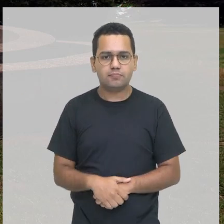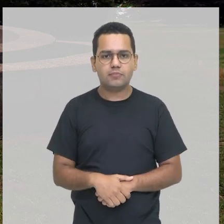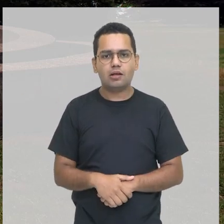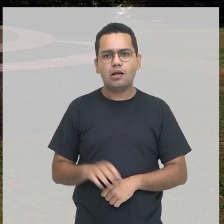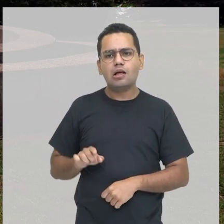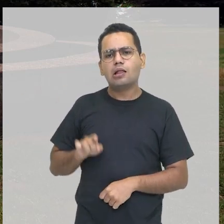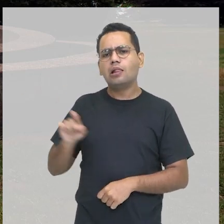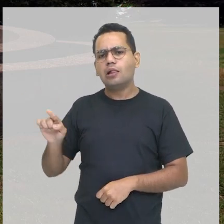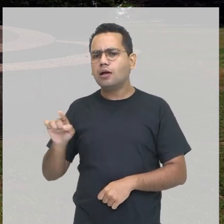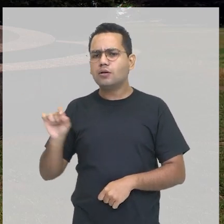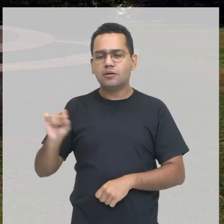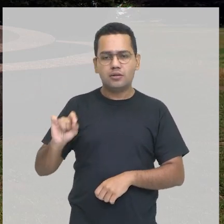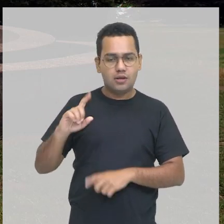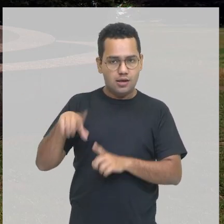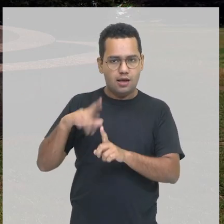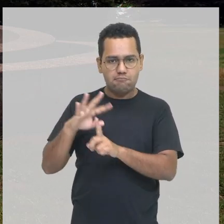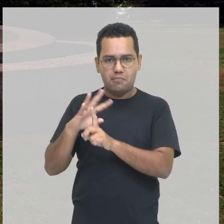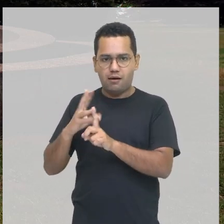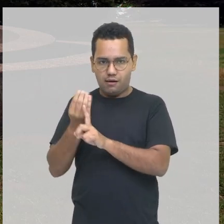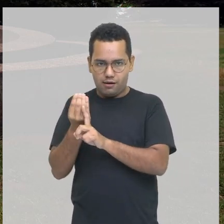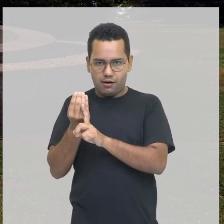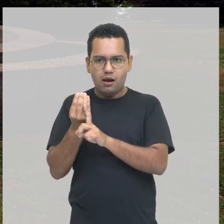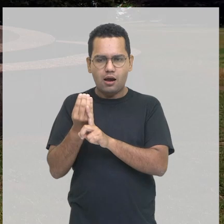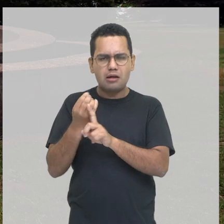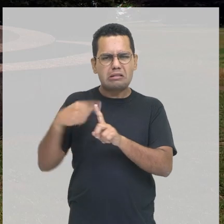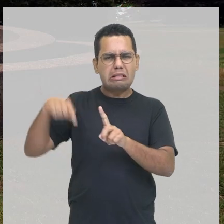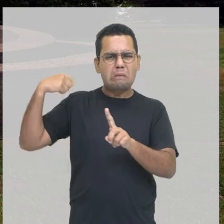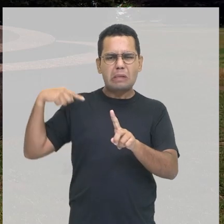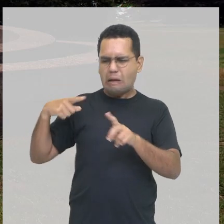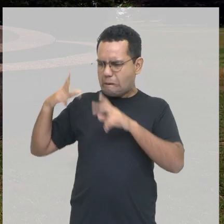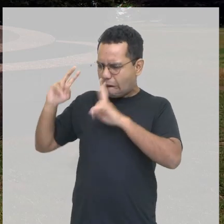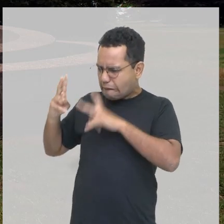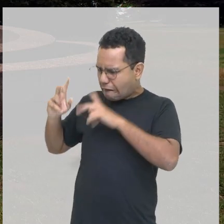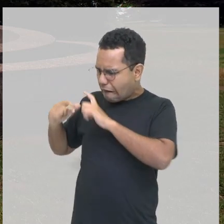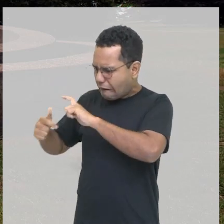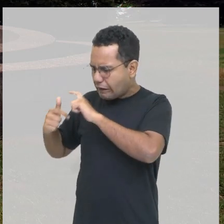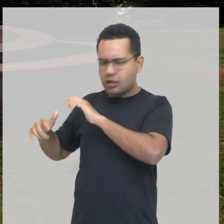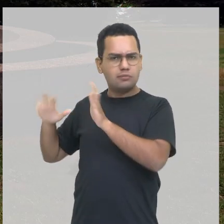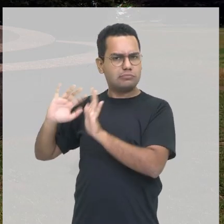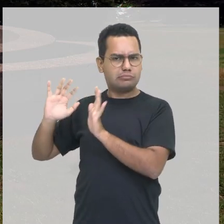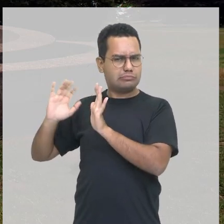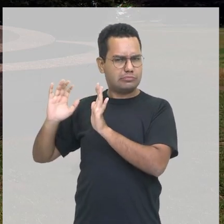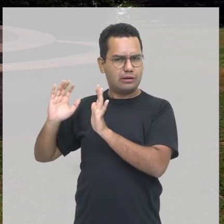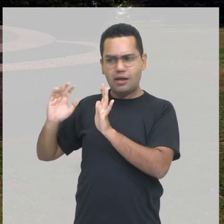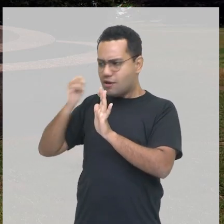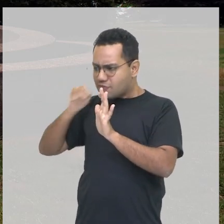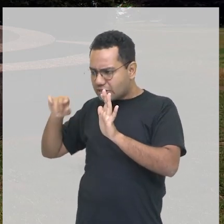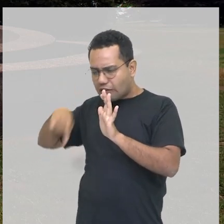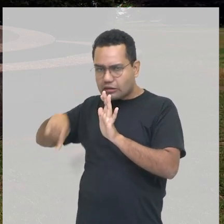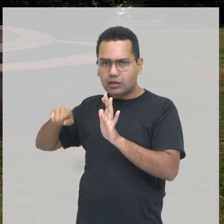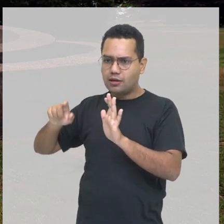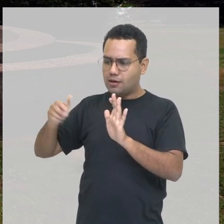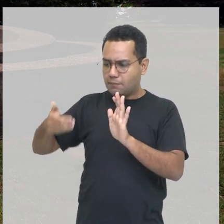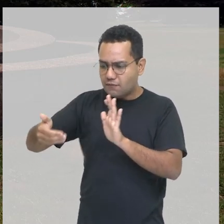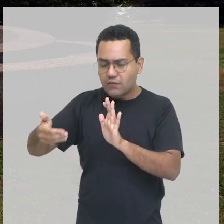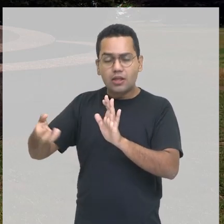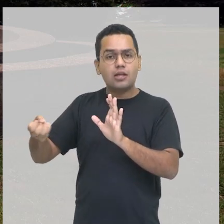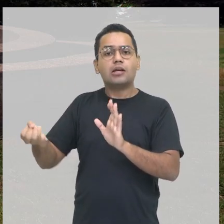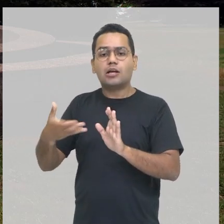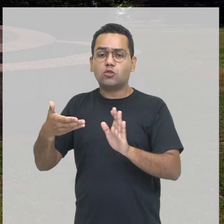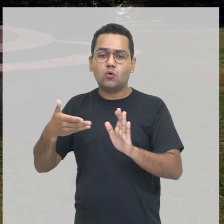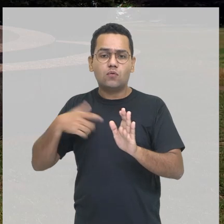tentaram remover delas a aparência de comportamento formal e eliminar todos os sinais das